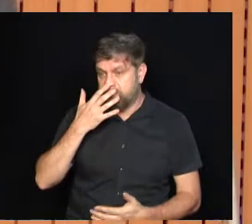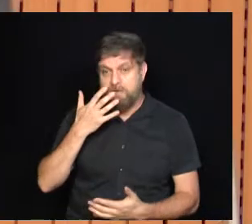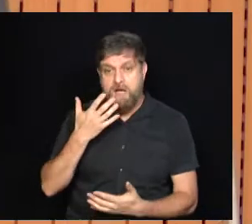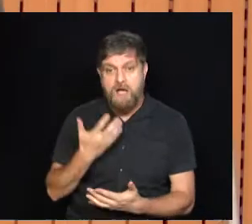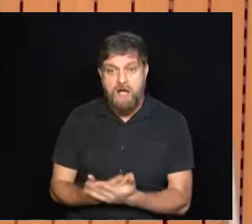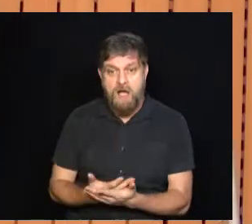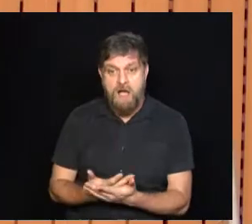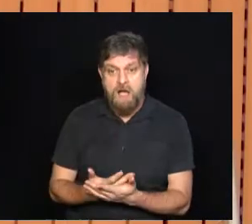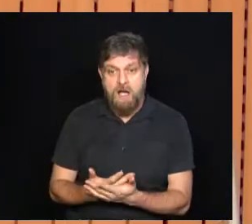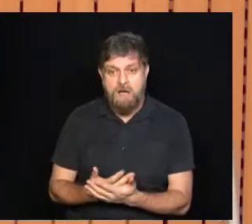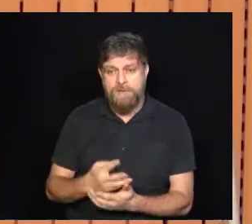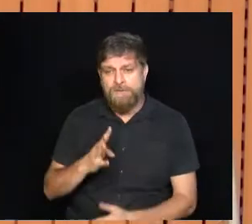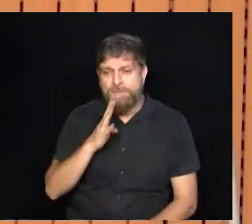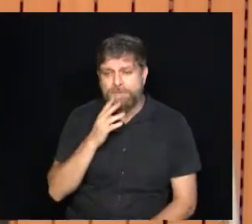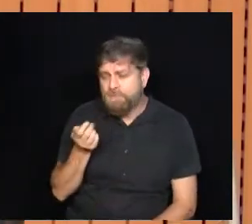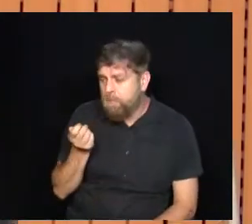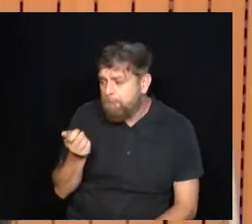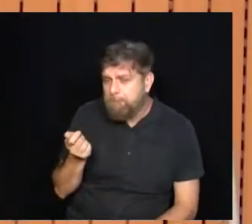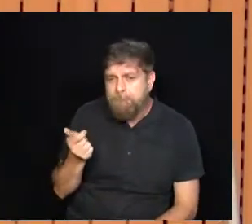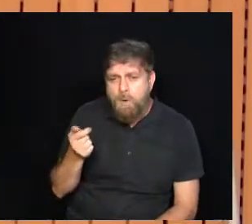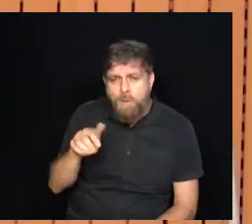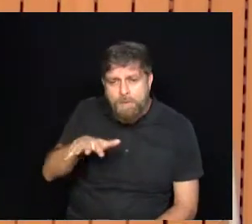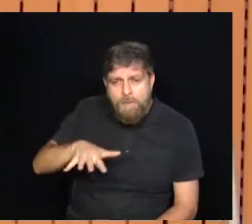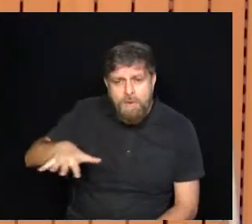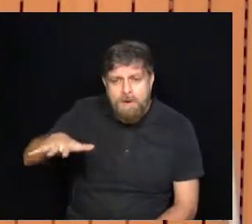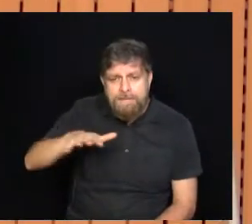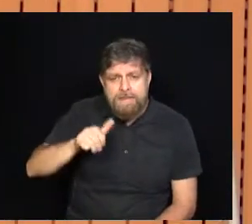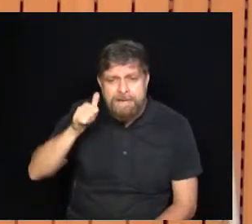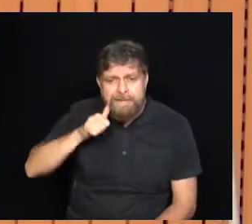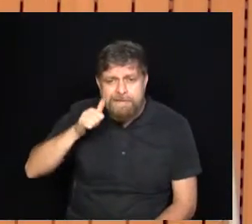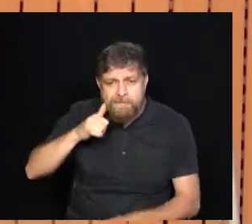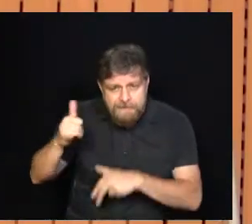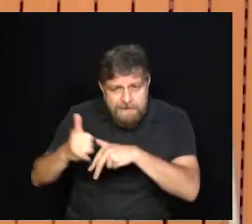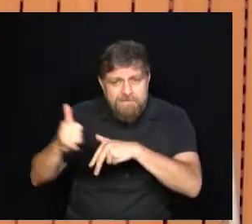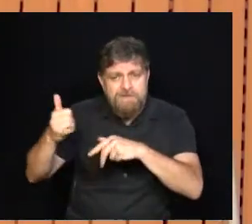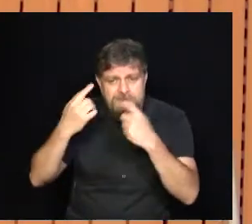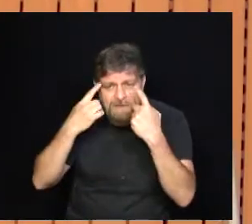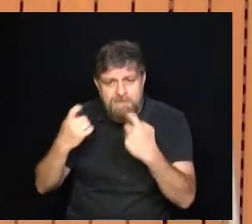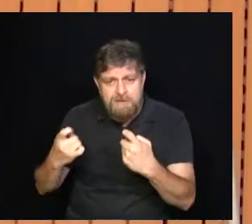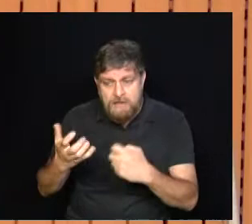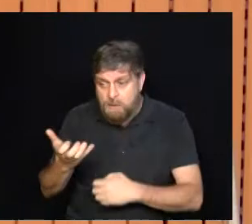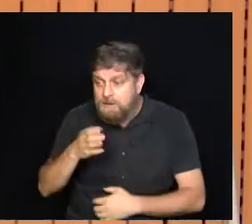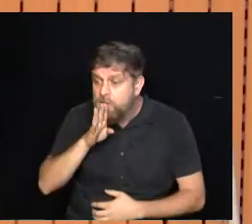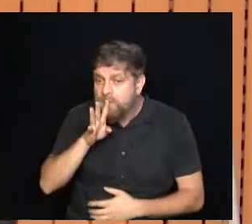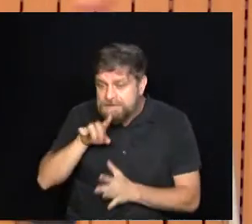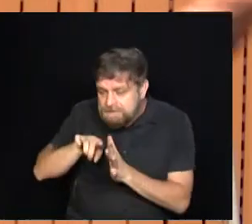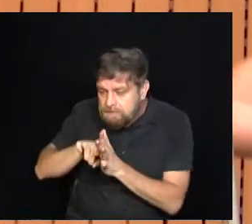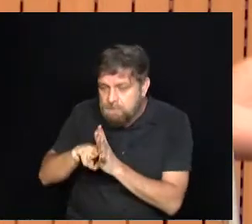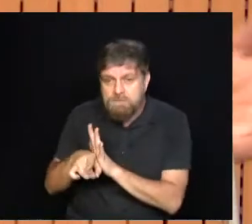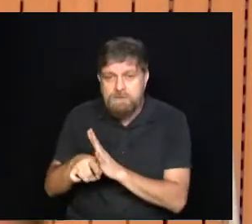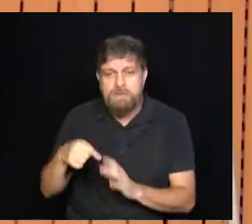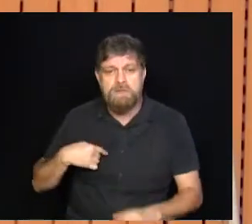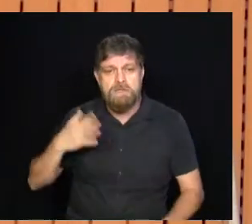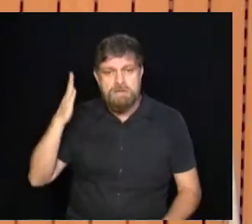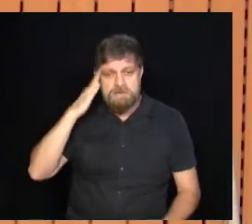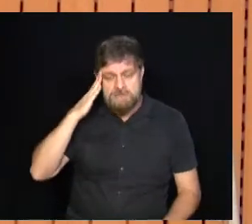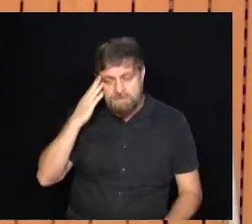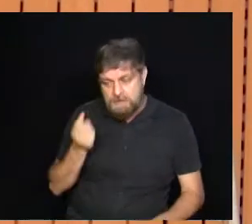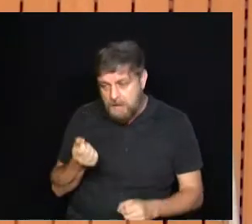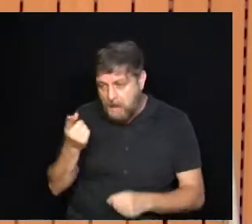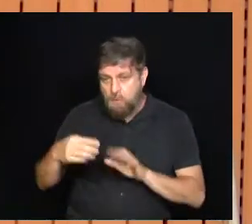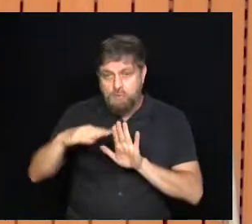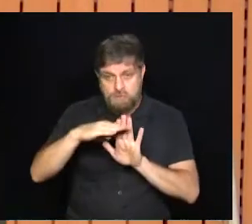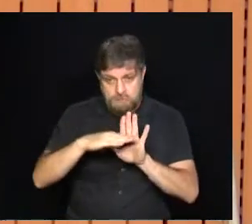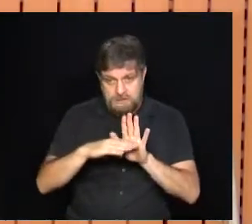eu conheço muito pouco dessa área, quero conhecer um pouco mais. Eu já sabia de alguns programas da